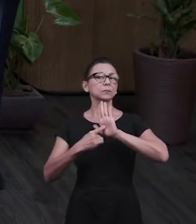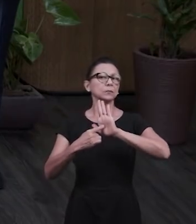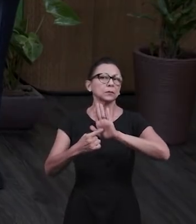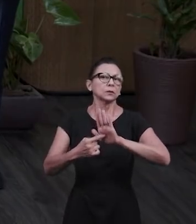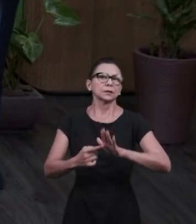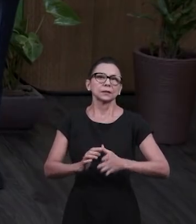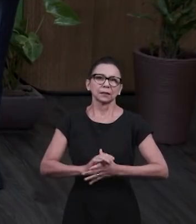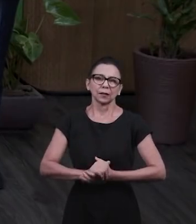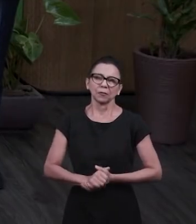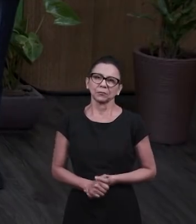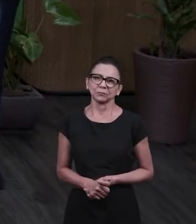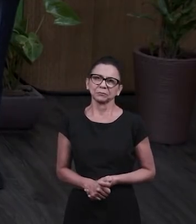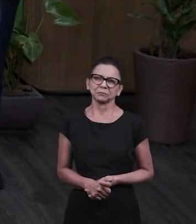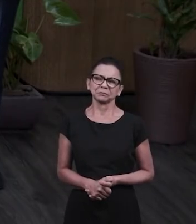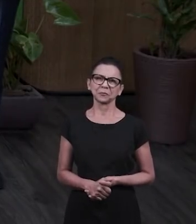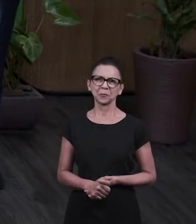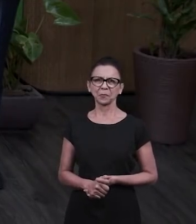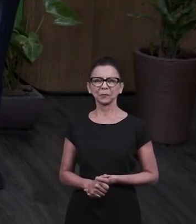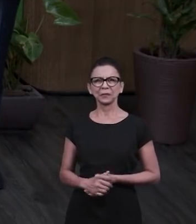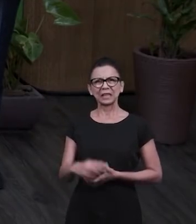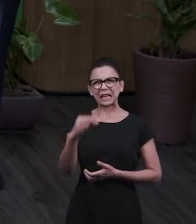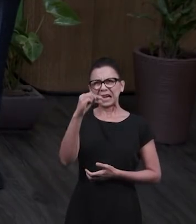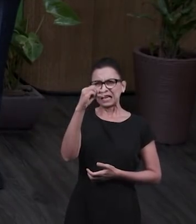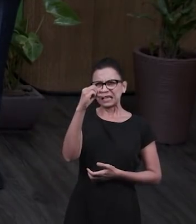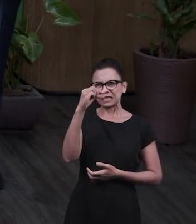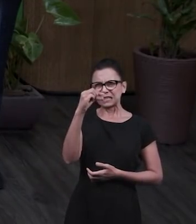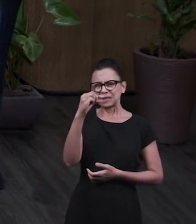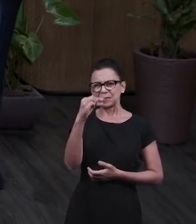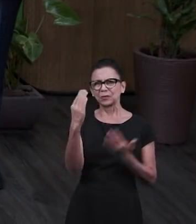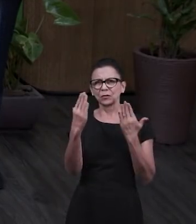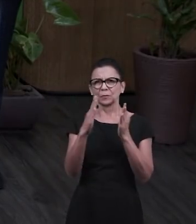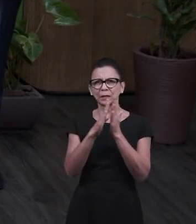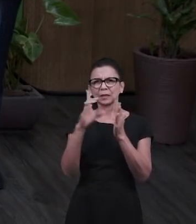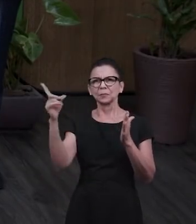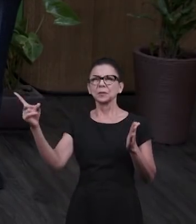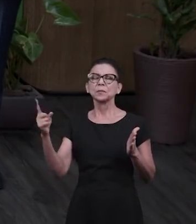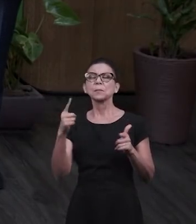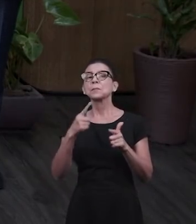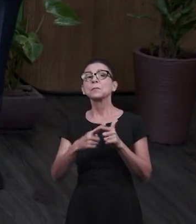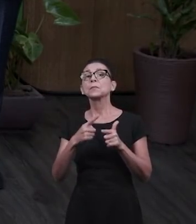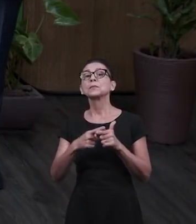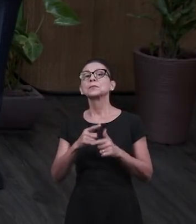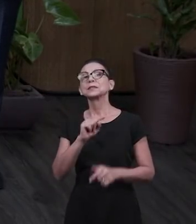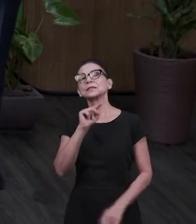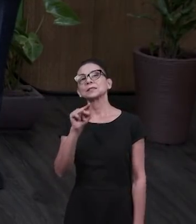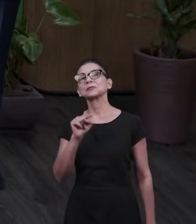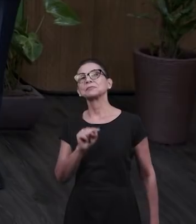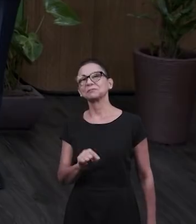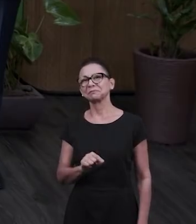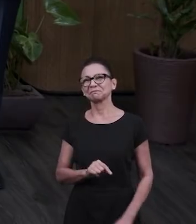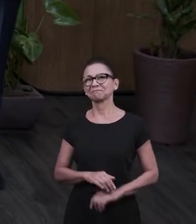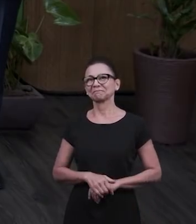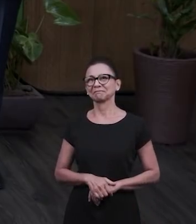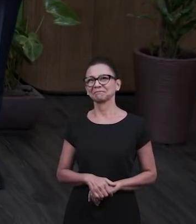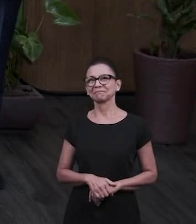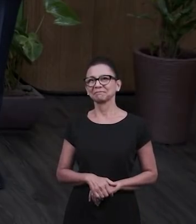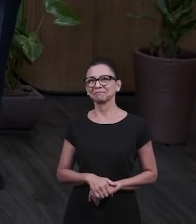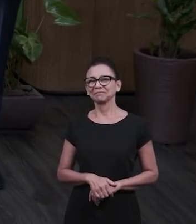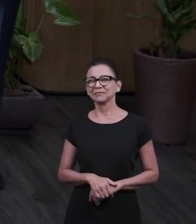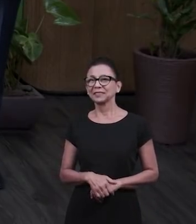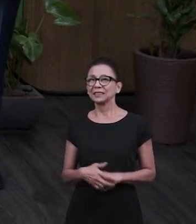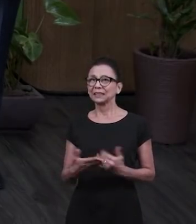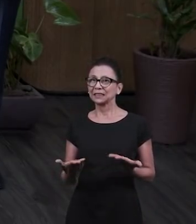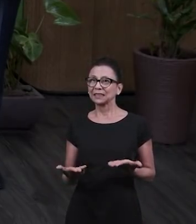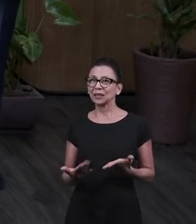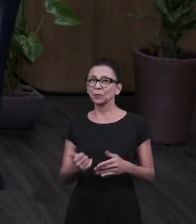por que a semente é a palavra de Deus. A palavra de Deus, no coração do homem, pela